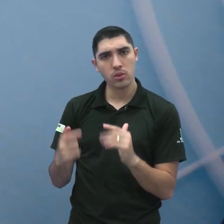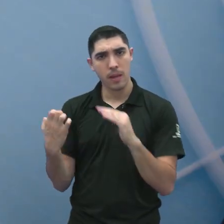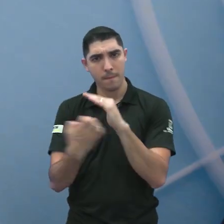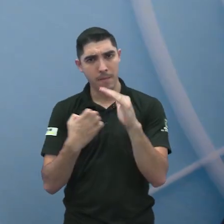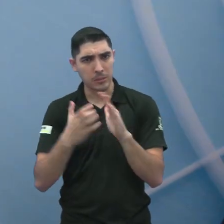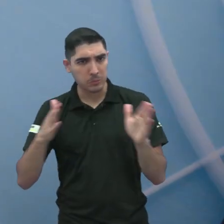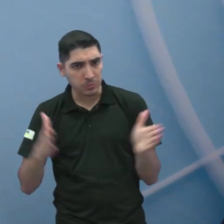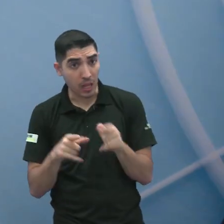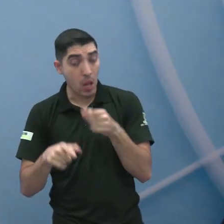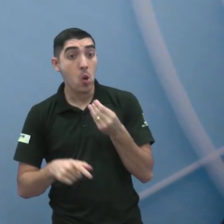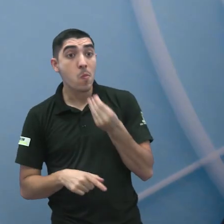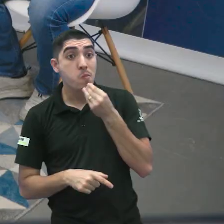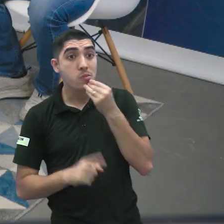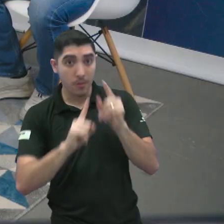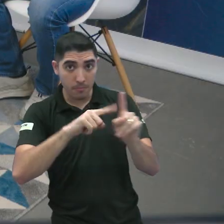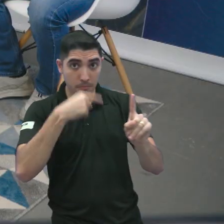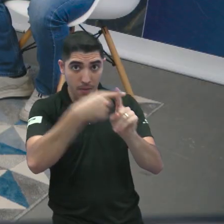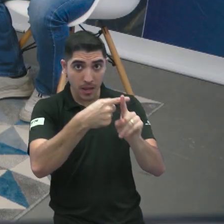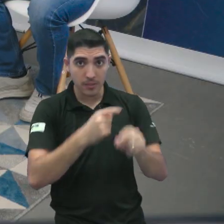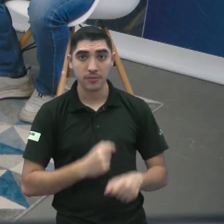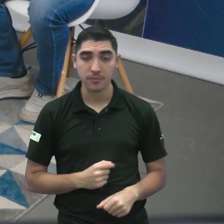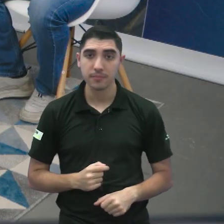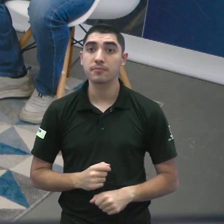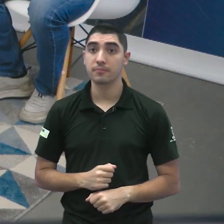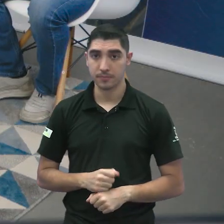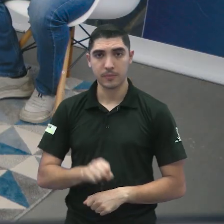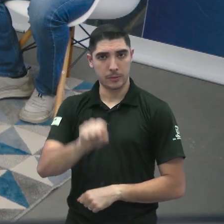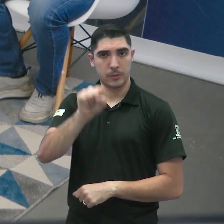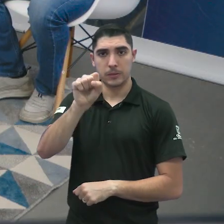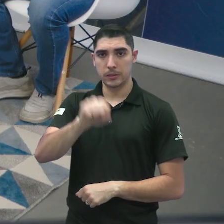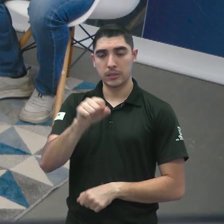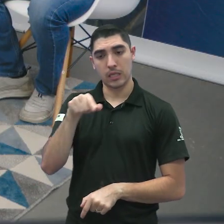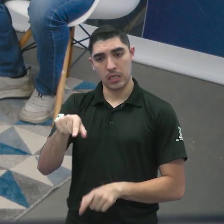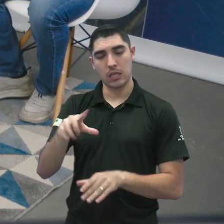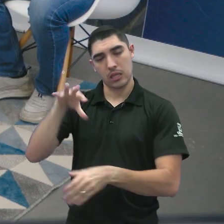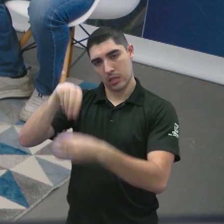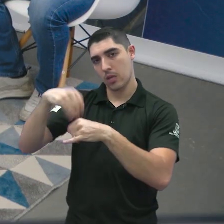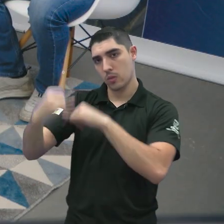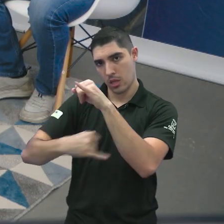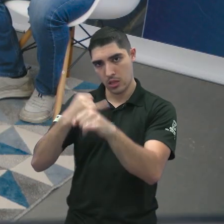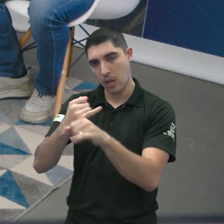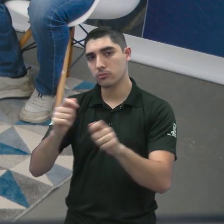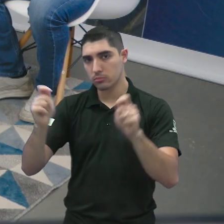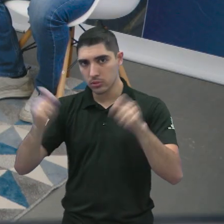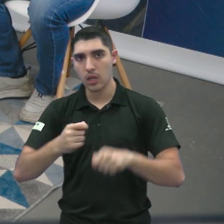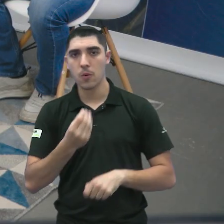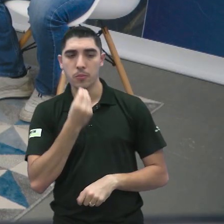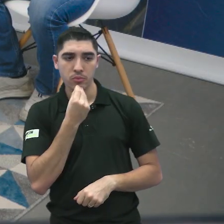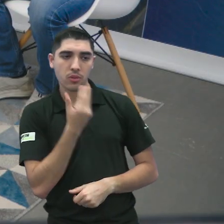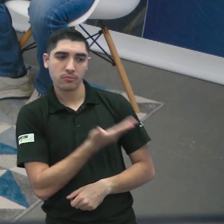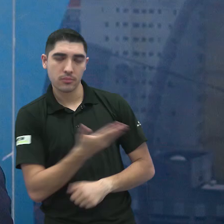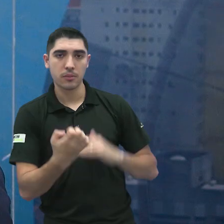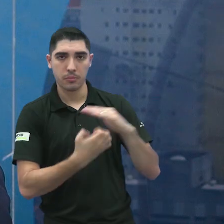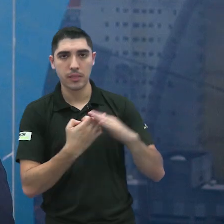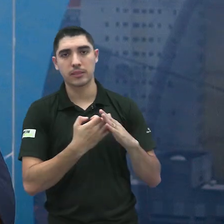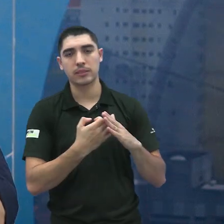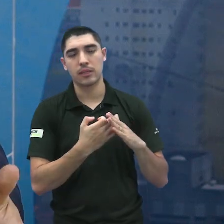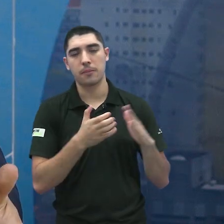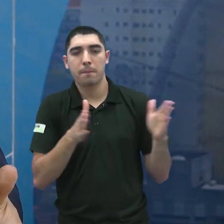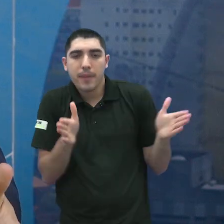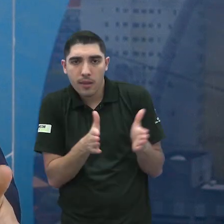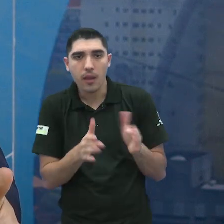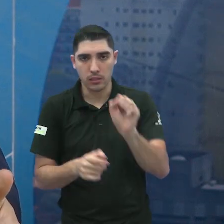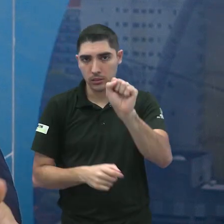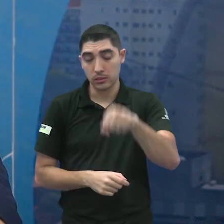pequenos empreendedores? Sim. O e-commerce, sim, abriu porque o que existia aí é uma coisa chamada